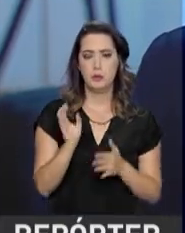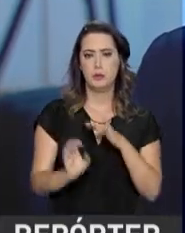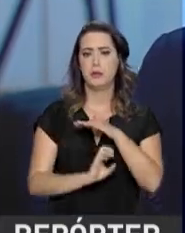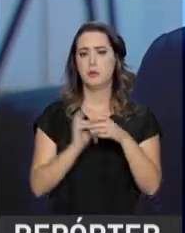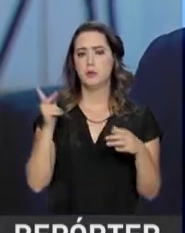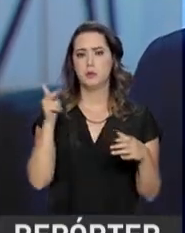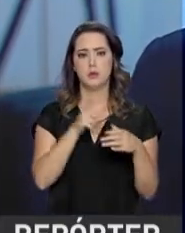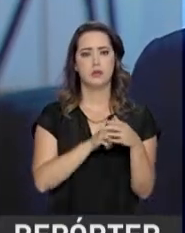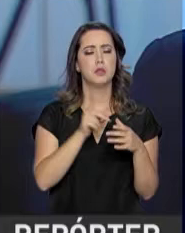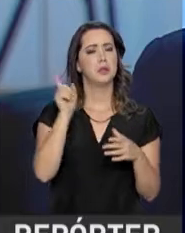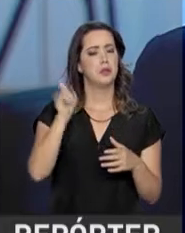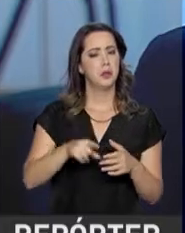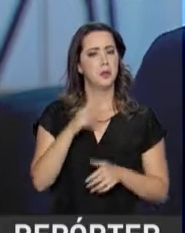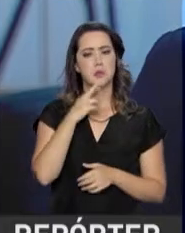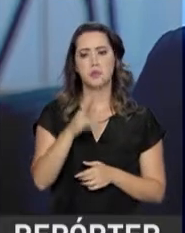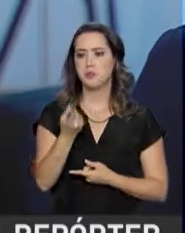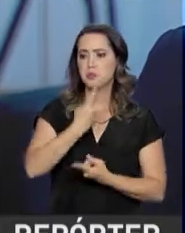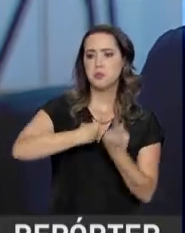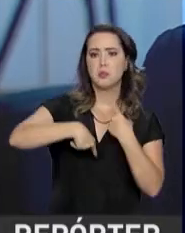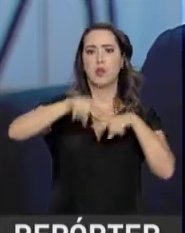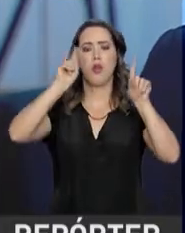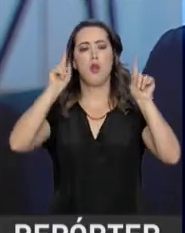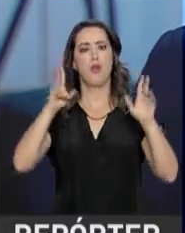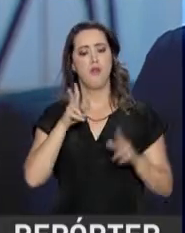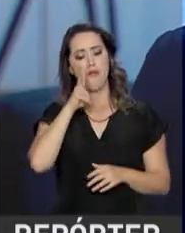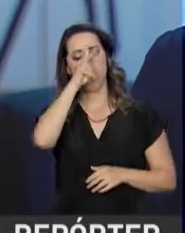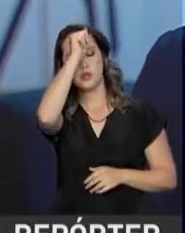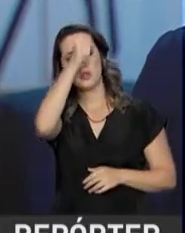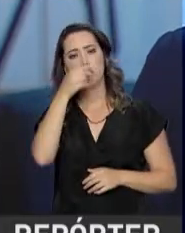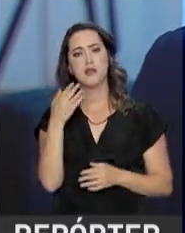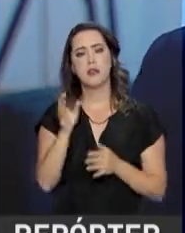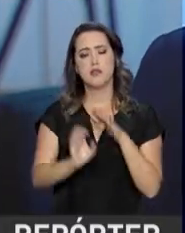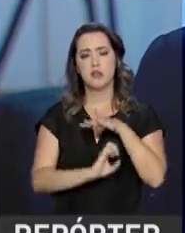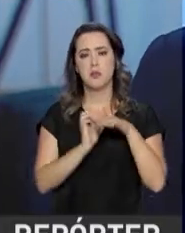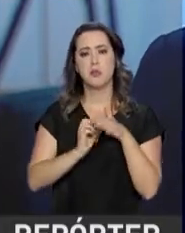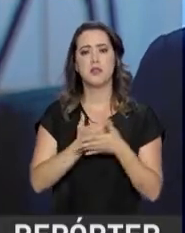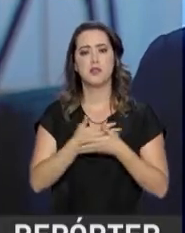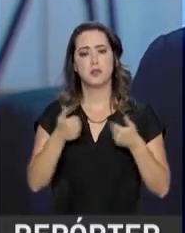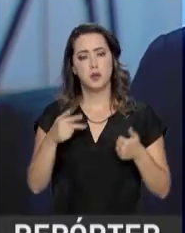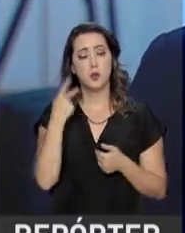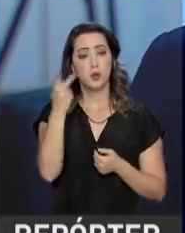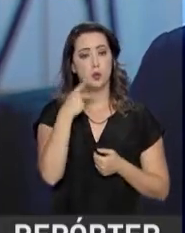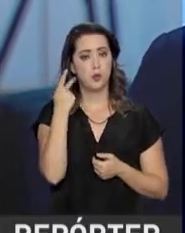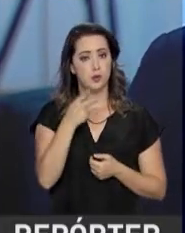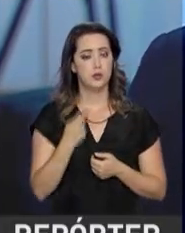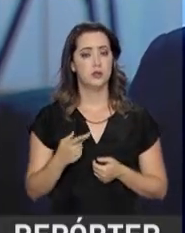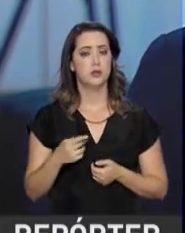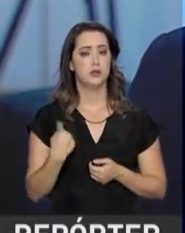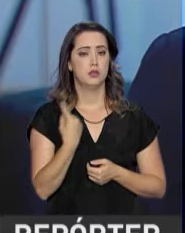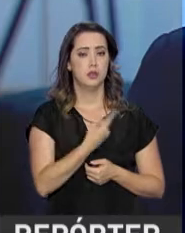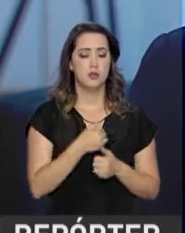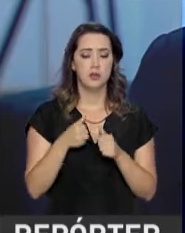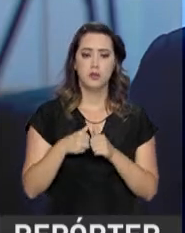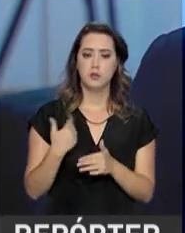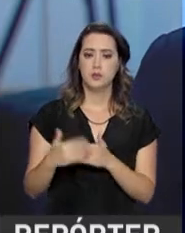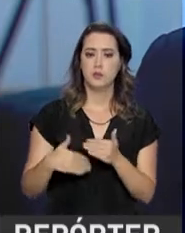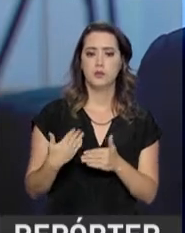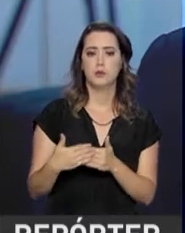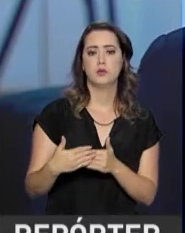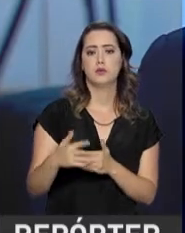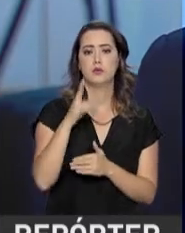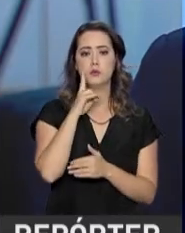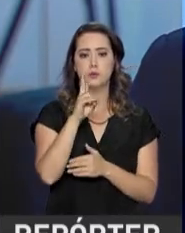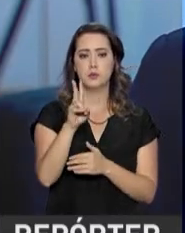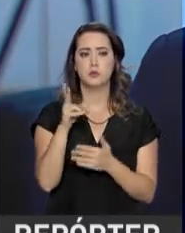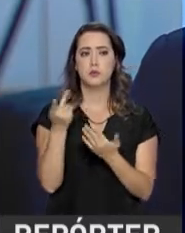são resultados que é fortalece a empresa fortalece a política que nós estamos vendo ser